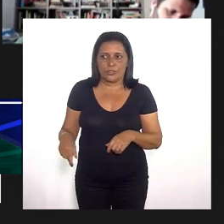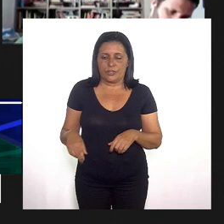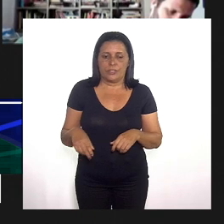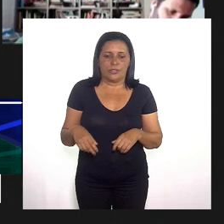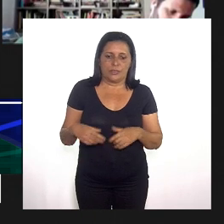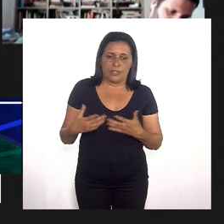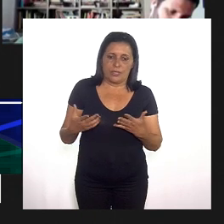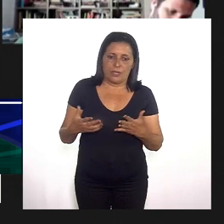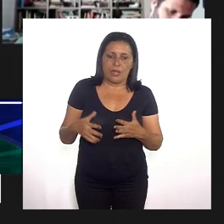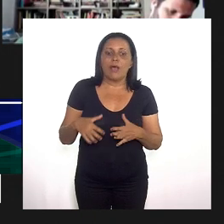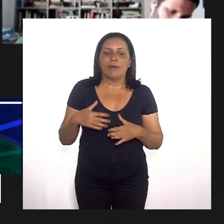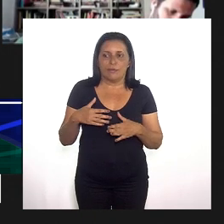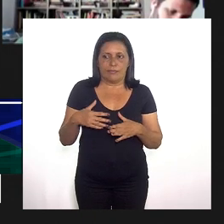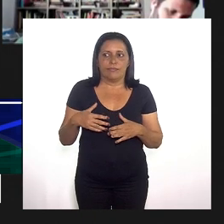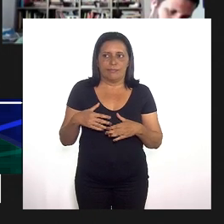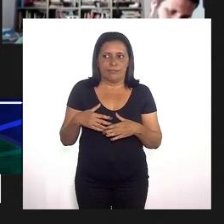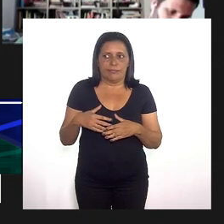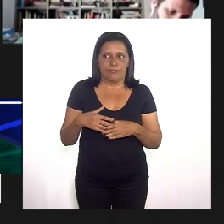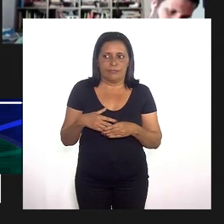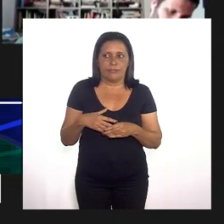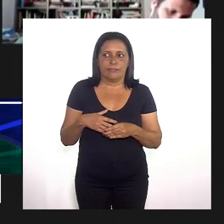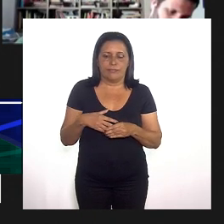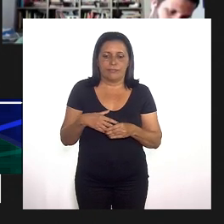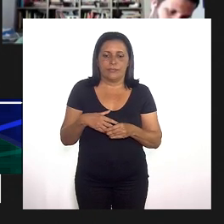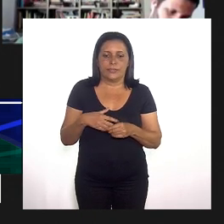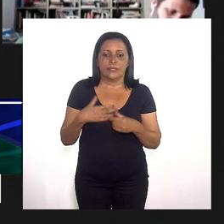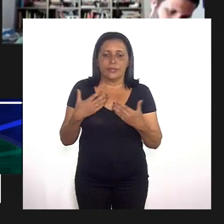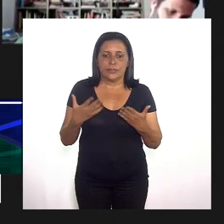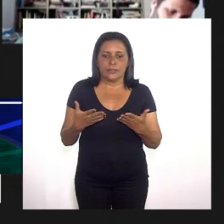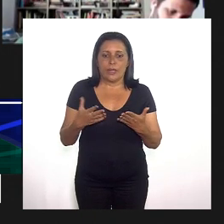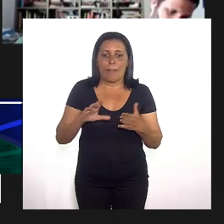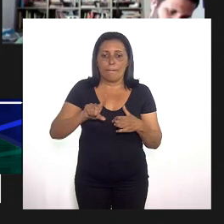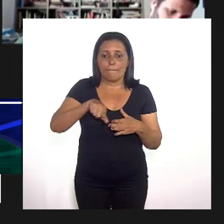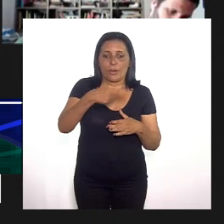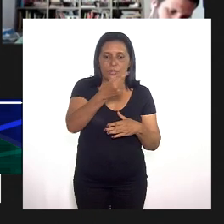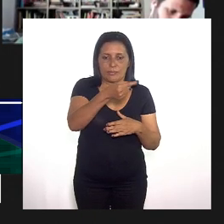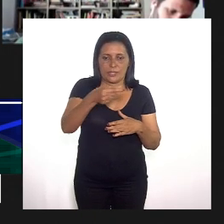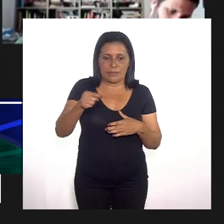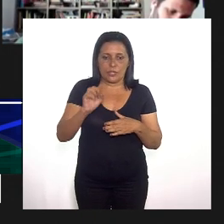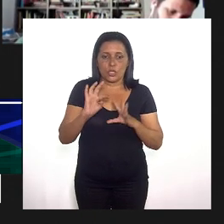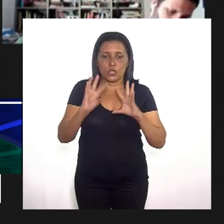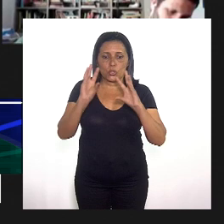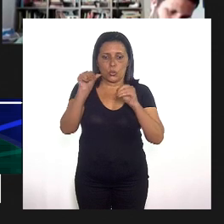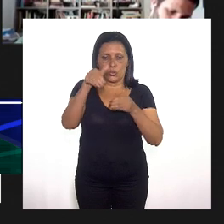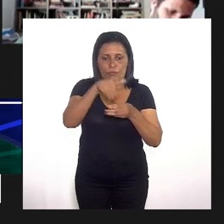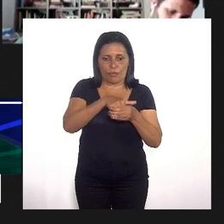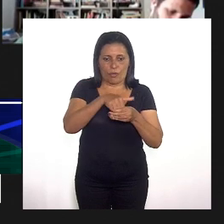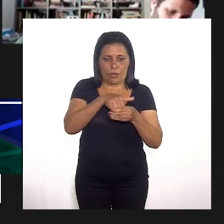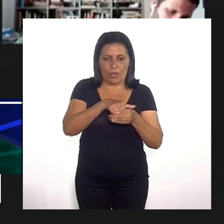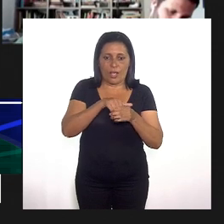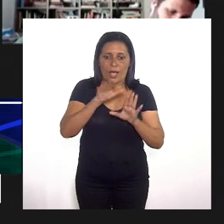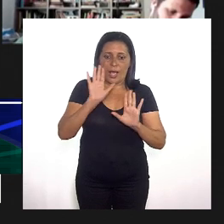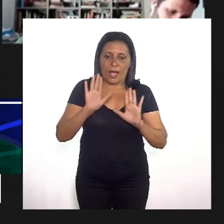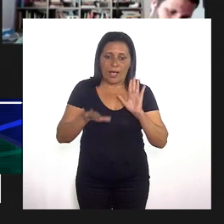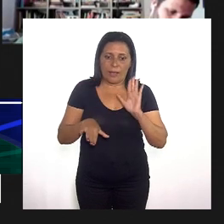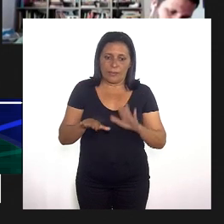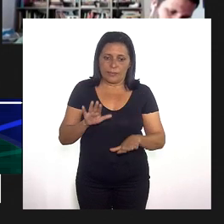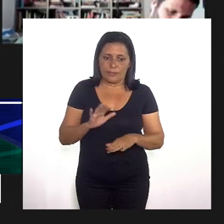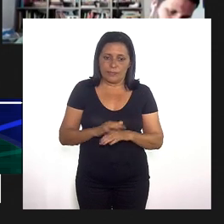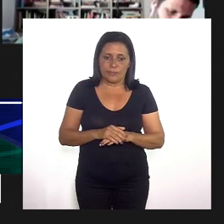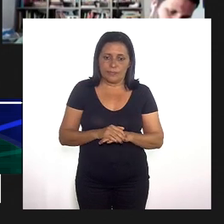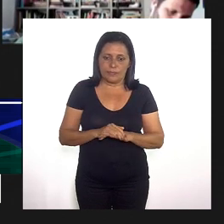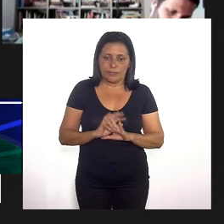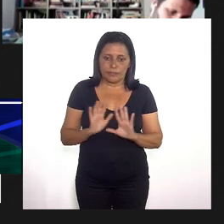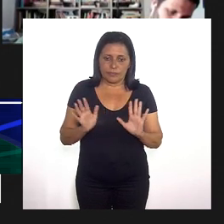votará a inclusão hoje ou amanhã? Não, não, vai ser veto na próxima semana, todos os vetos. Presidente,